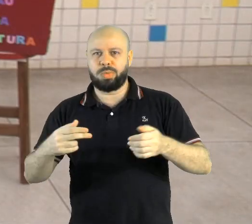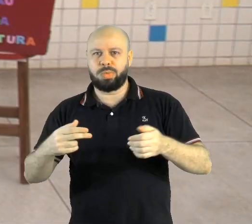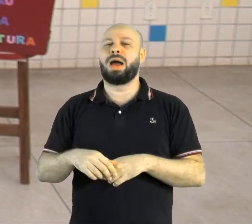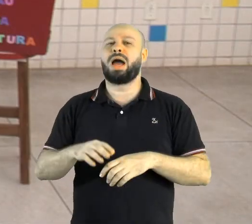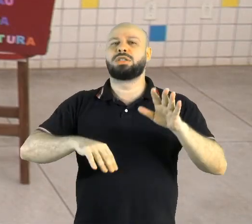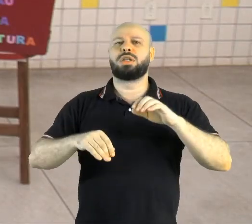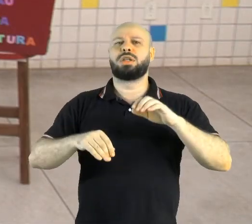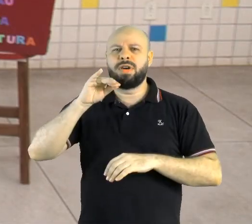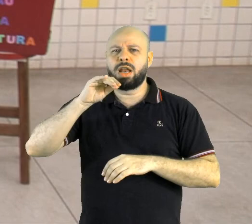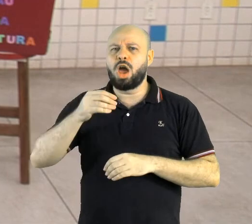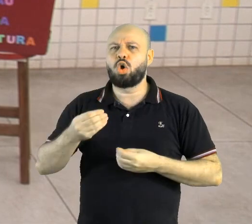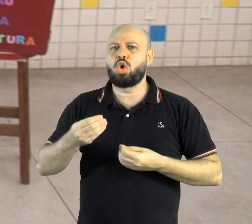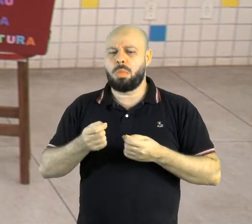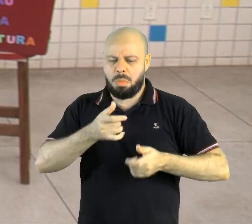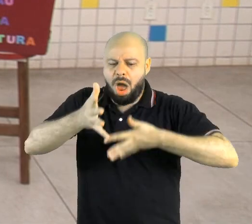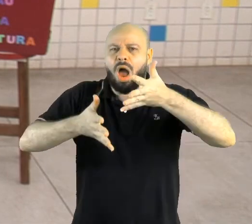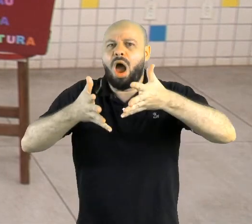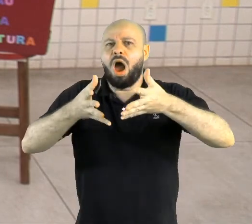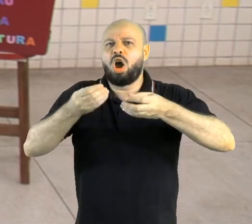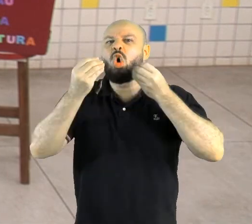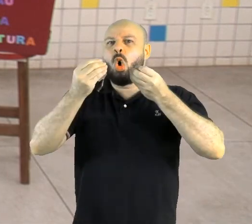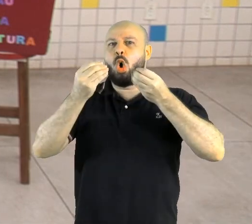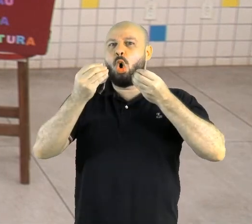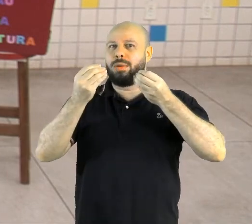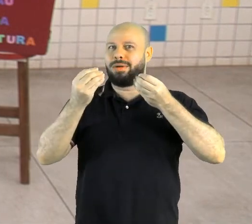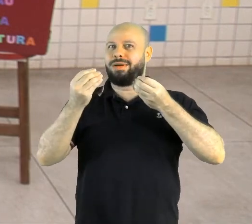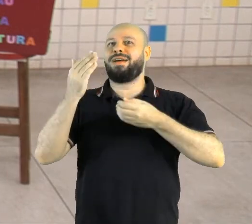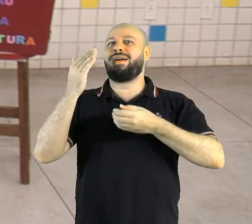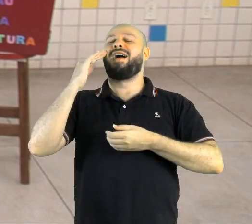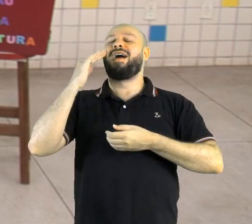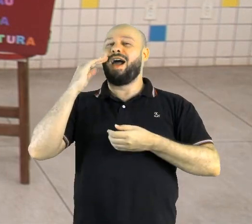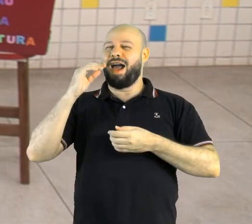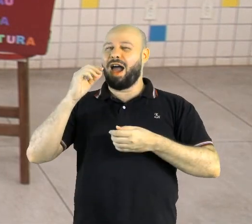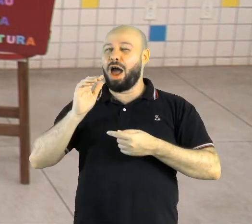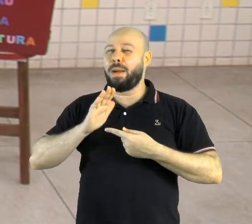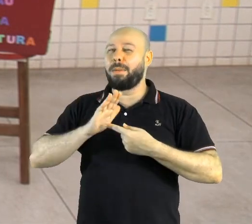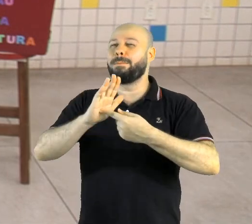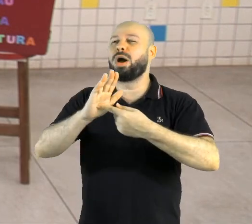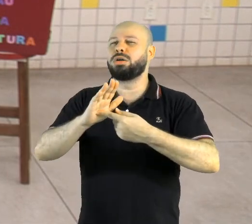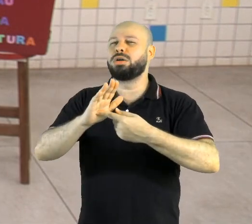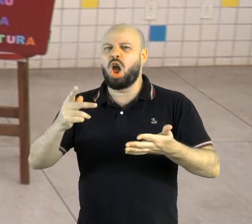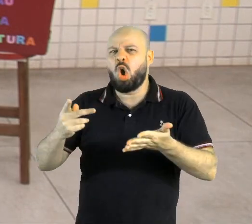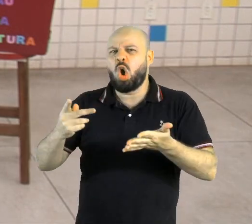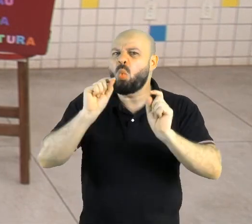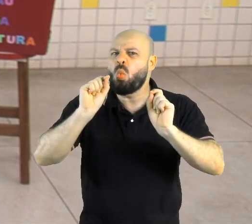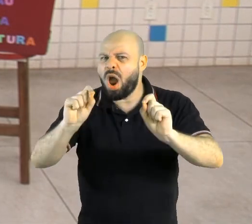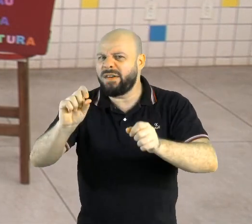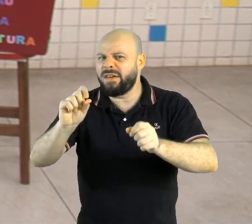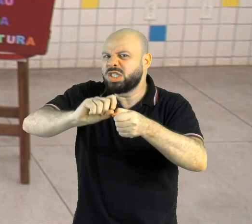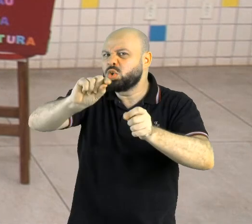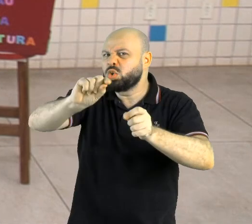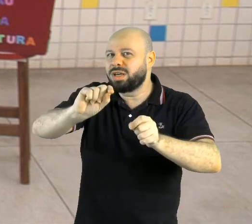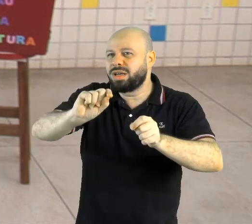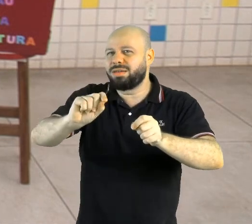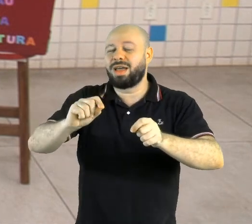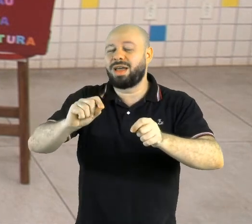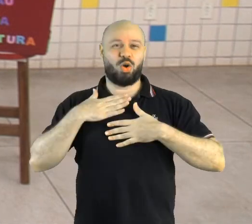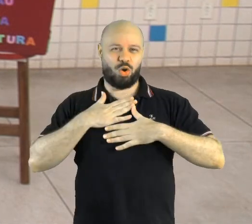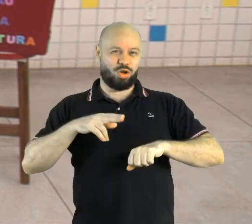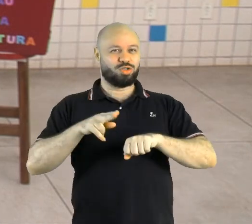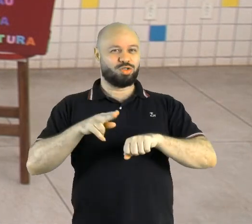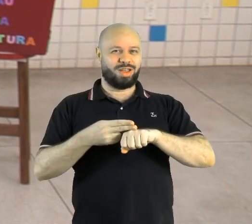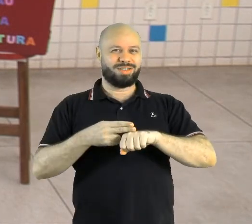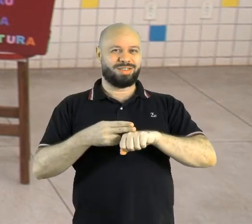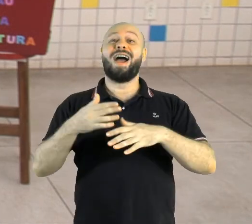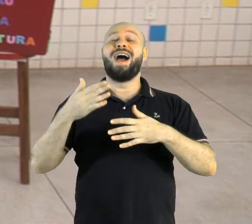falo, mas o que é isso? Isso, hein? O que você fez? Aí fala, eu gosto de chocolate. E